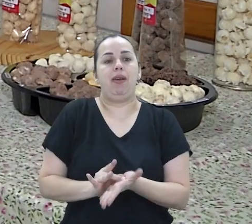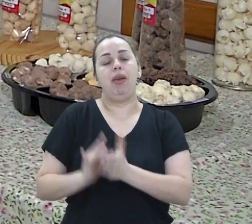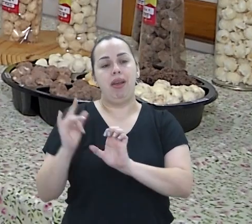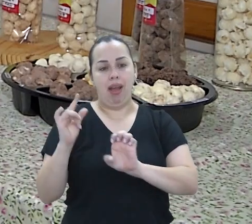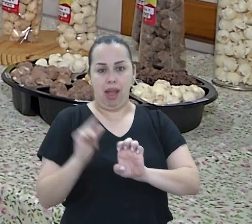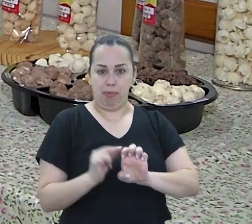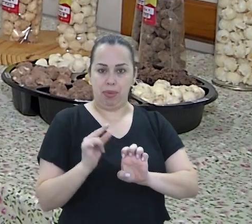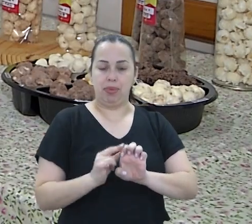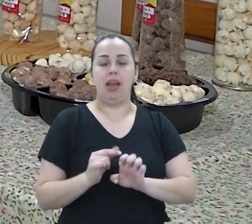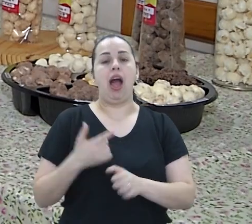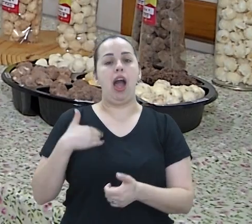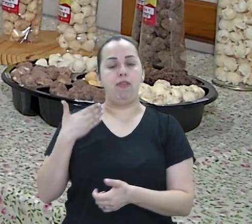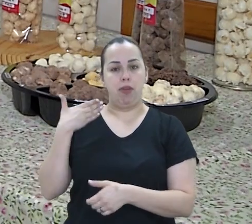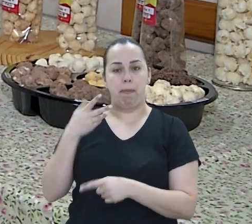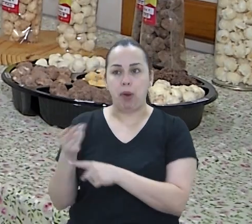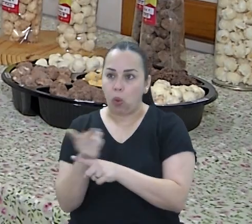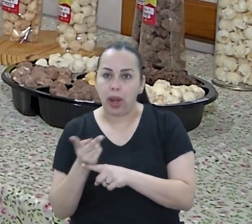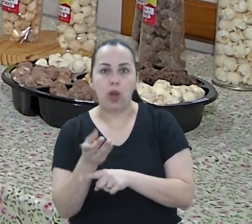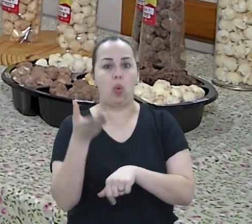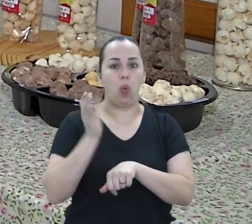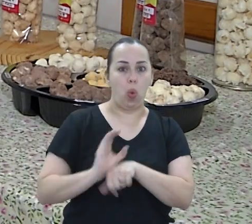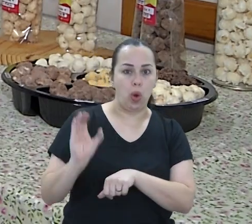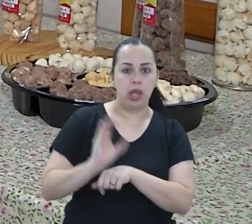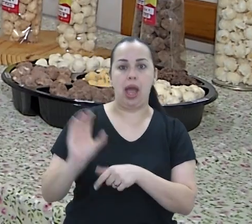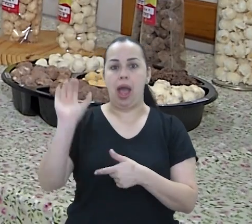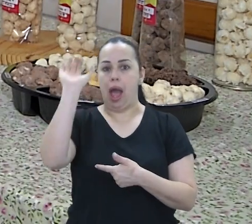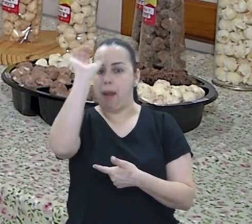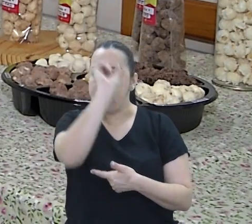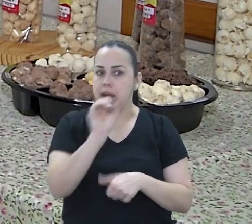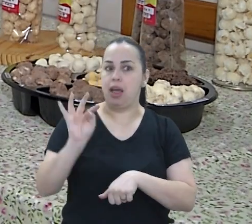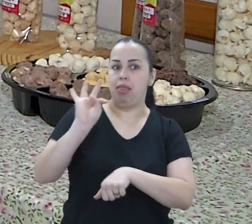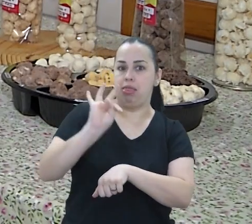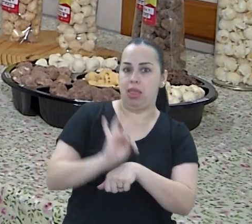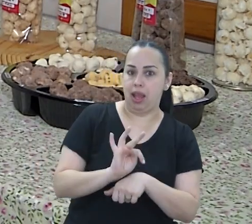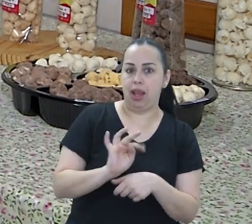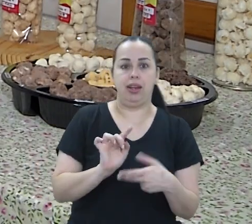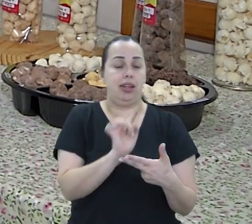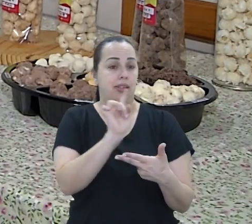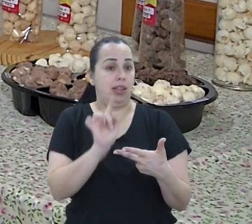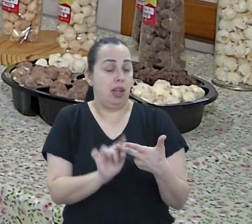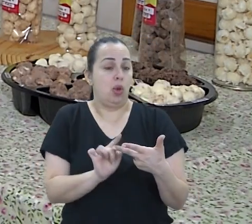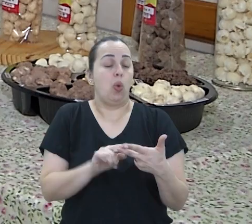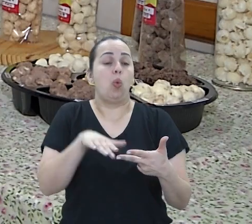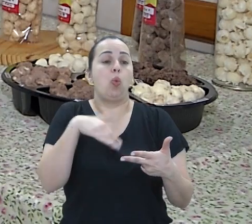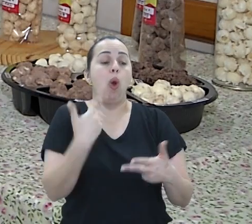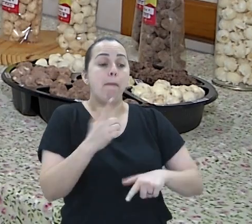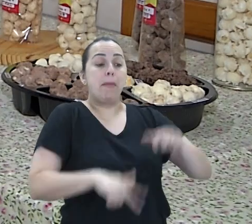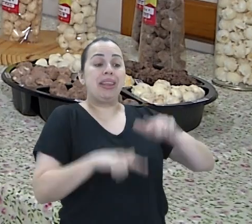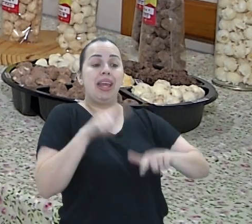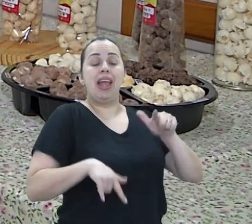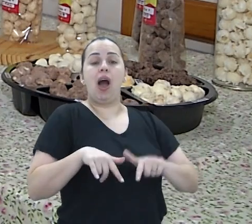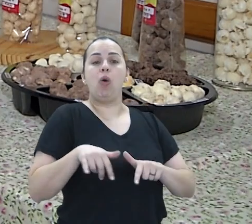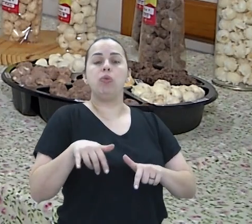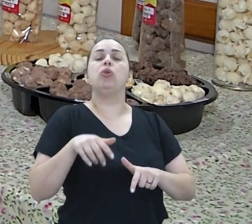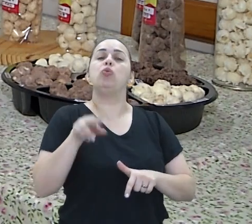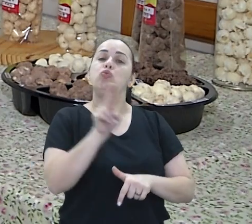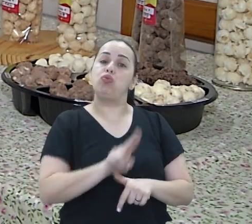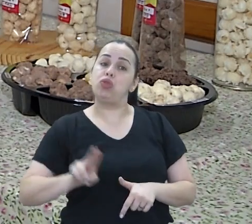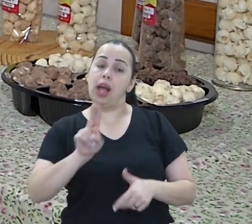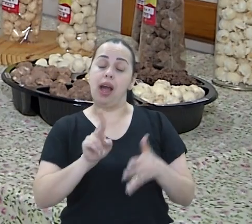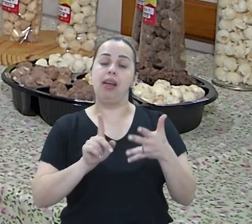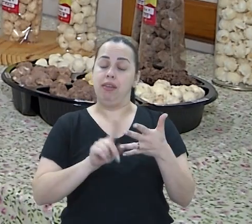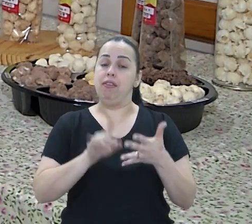foi surgindo e eu fui atrás de cursos, fui aprender as técnicas, fui aprender os ingredientes,